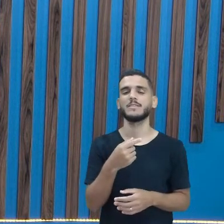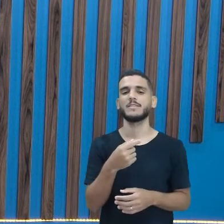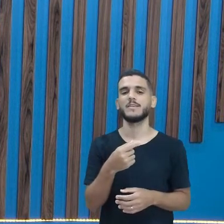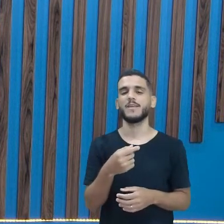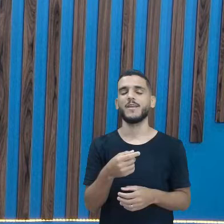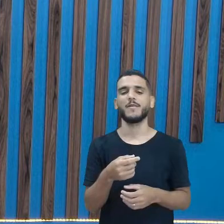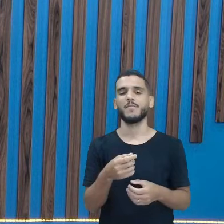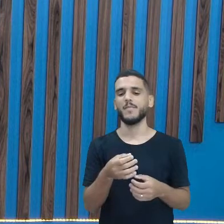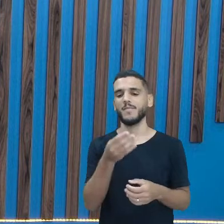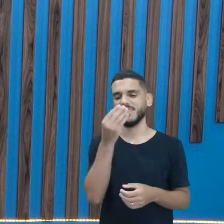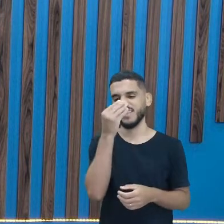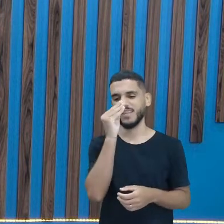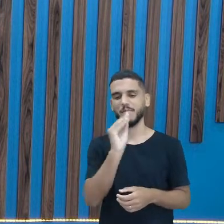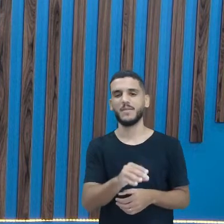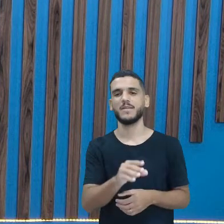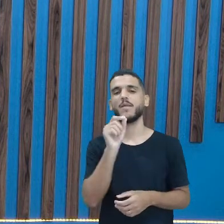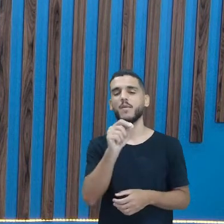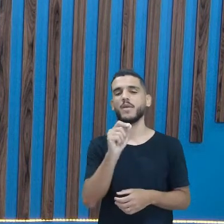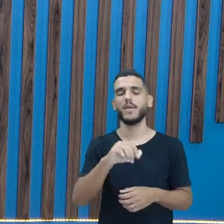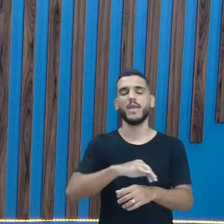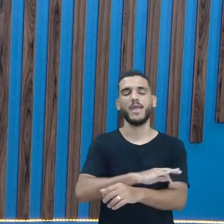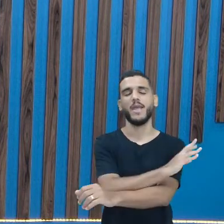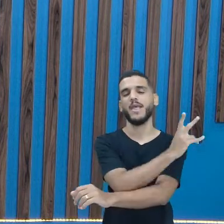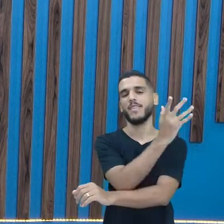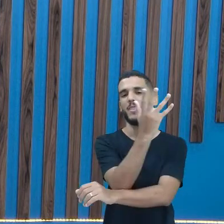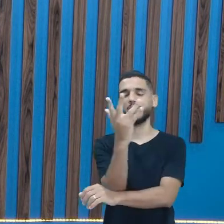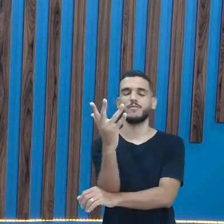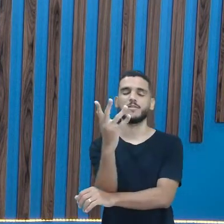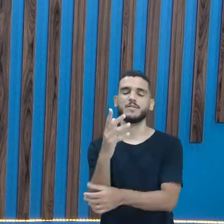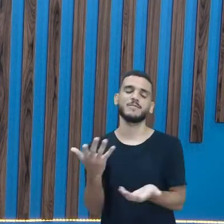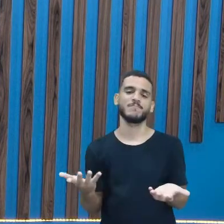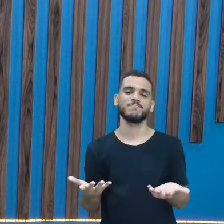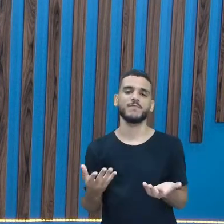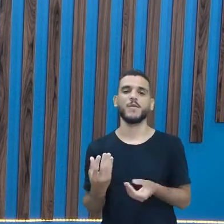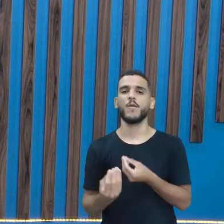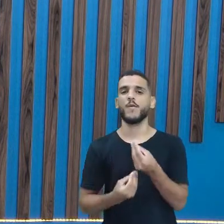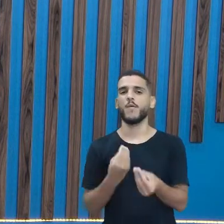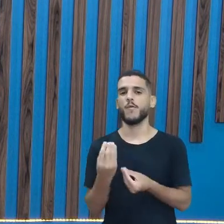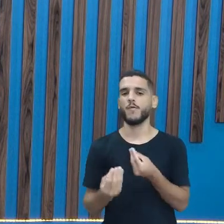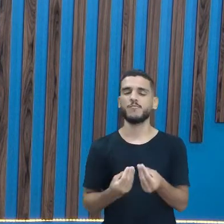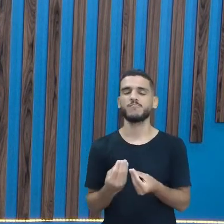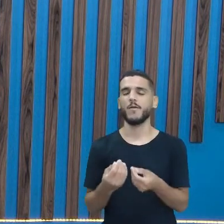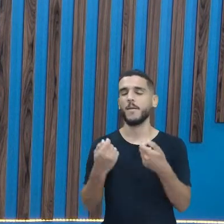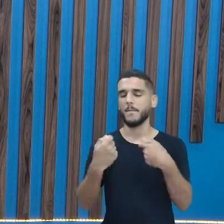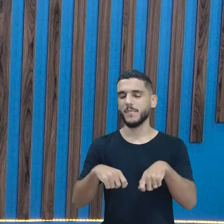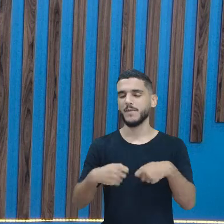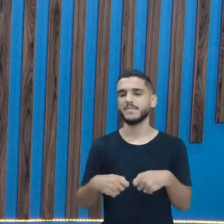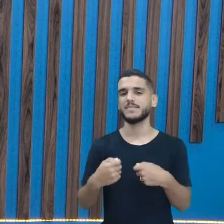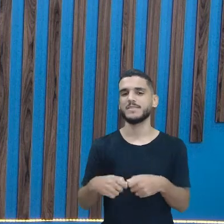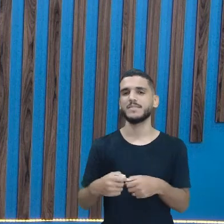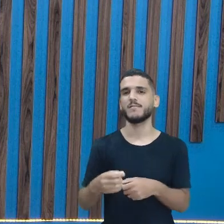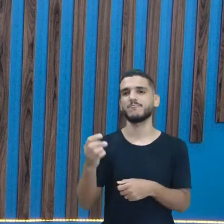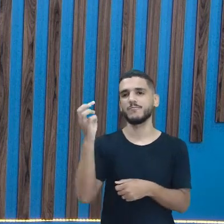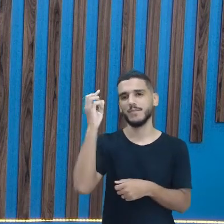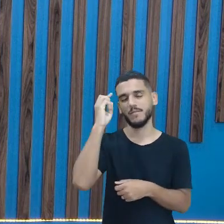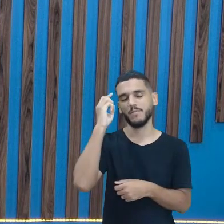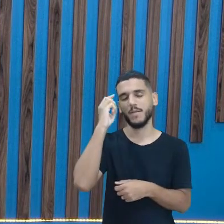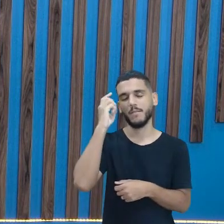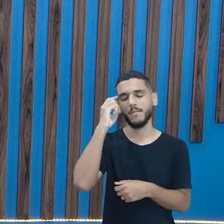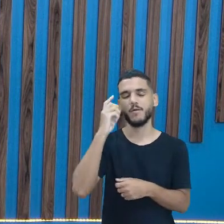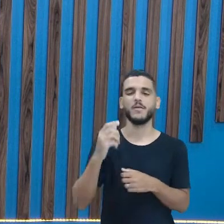que vive ao nosso redor. Então, nada melhor do que a gente manter essa memória, como a gente falou, das paisagens,